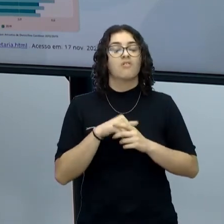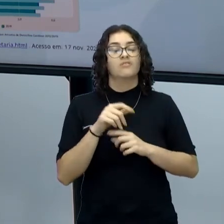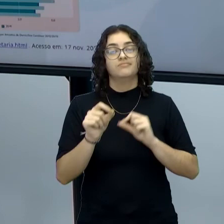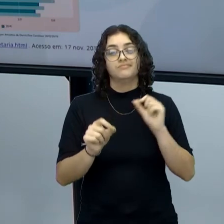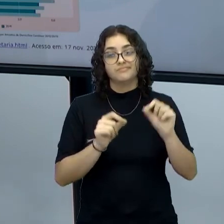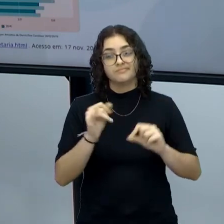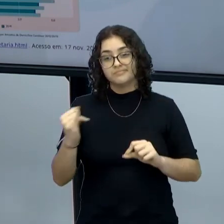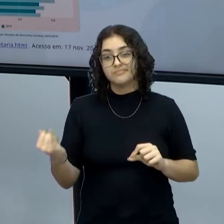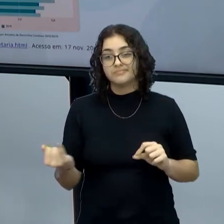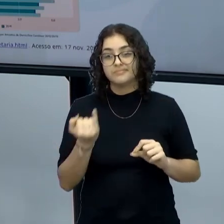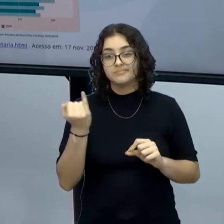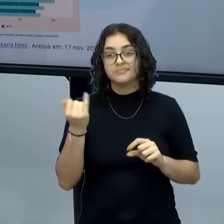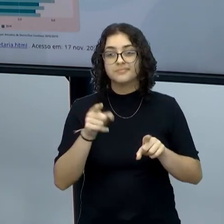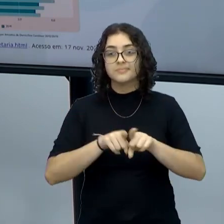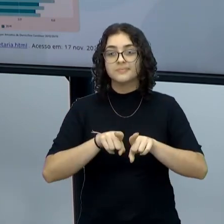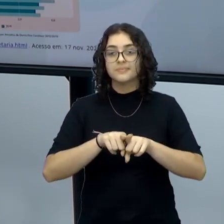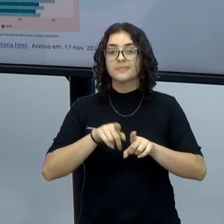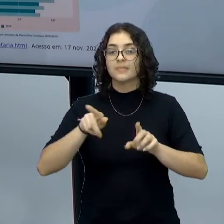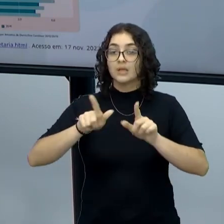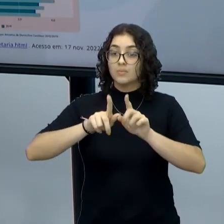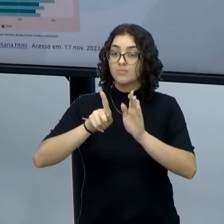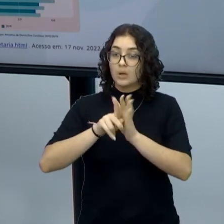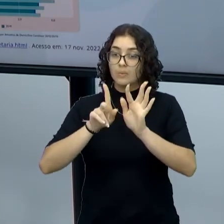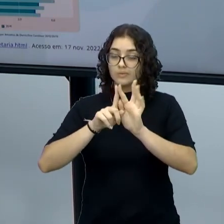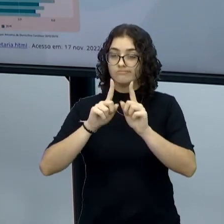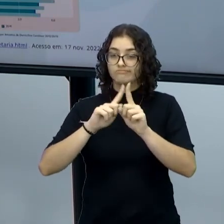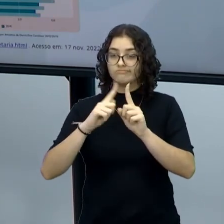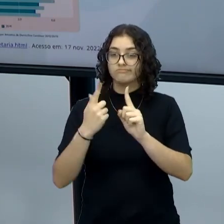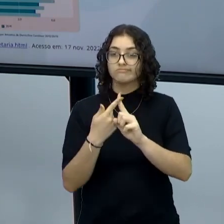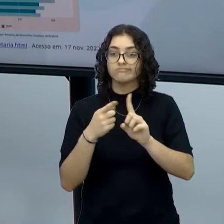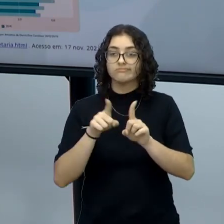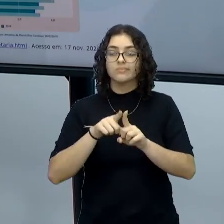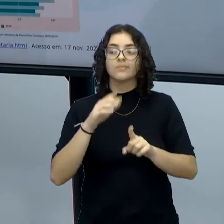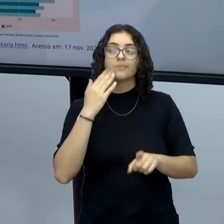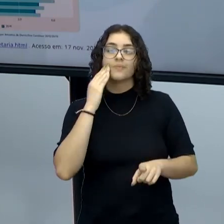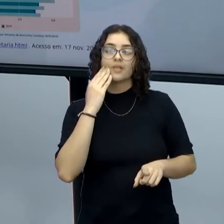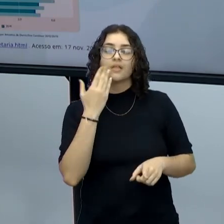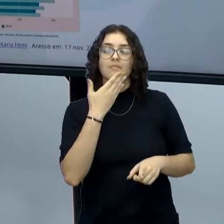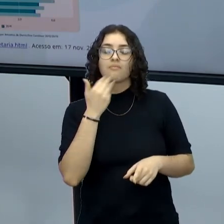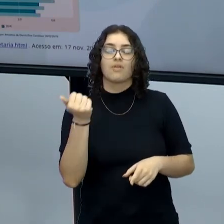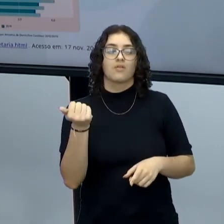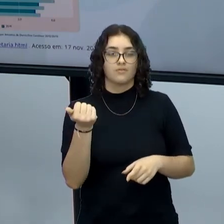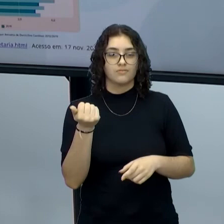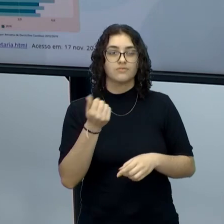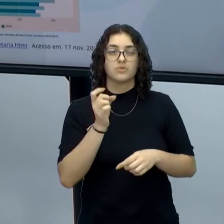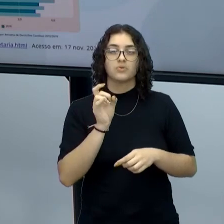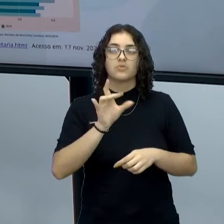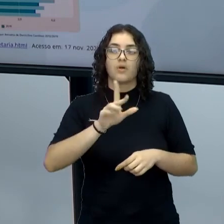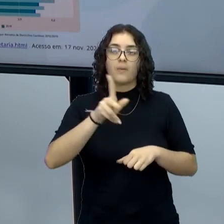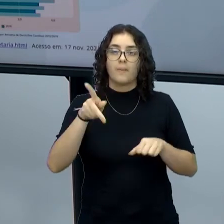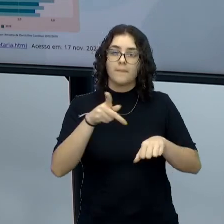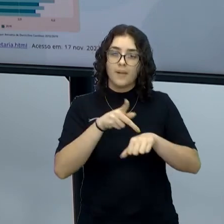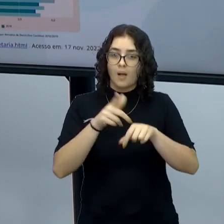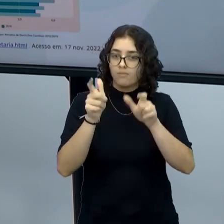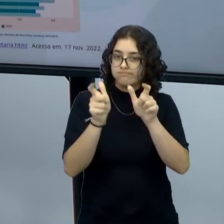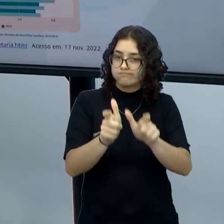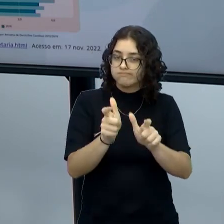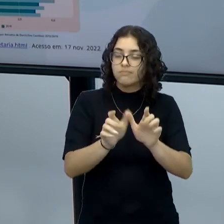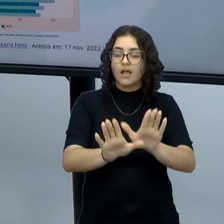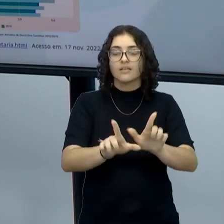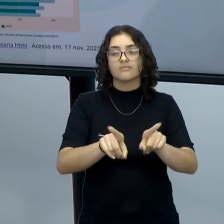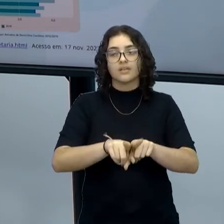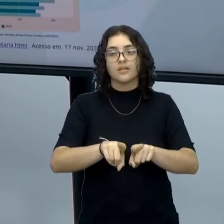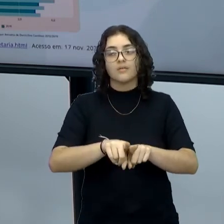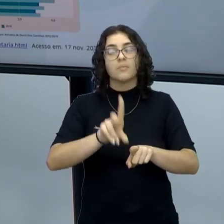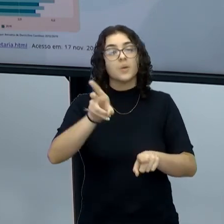também, nessa questão geográfica, também, né, conhecer um pouco mais, não só aonde os países estão, mas um pouquinho mais